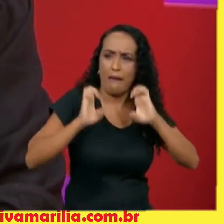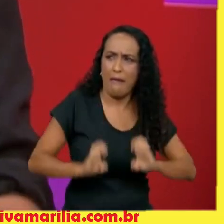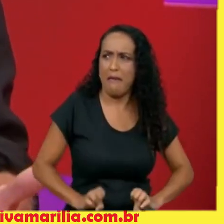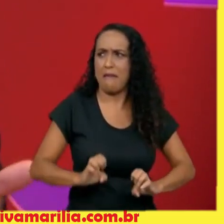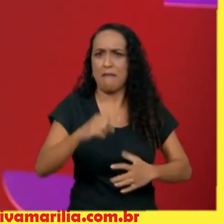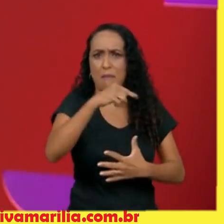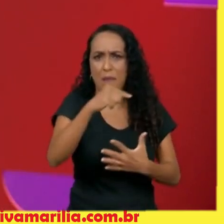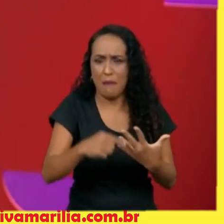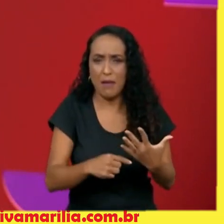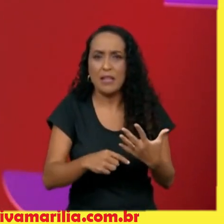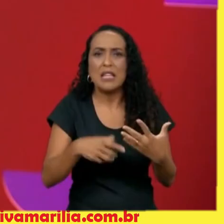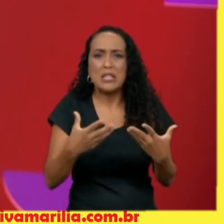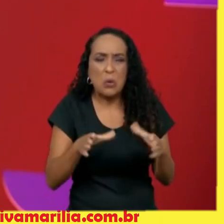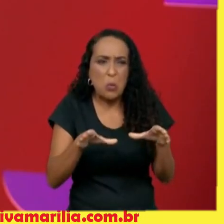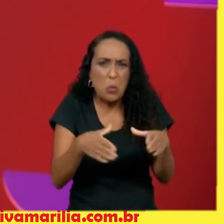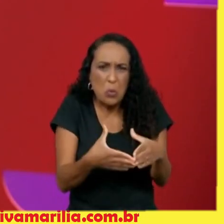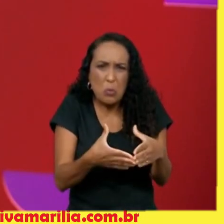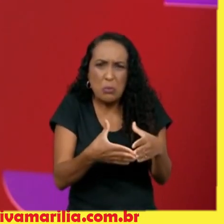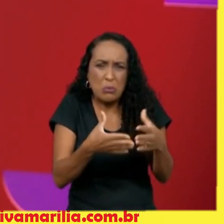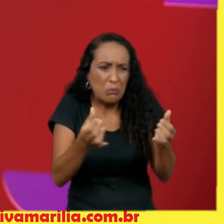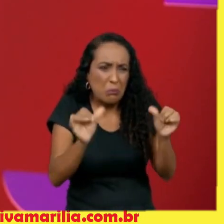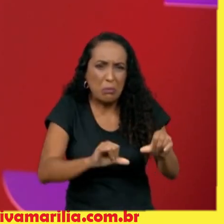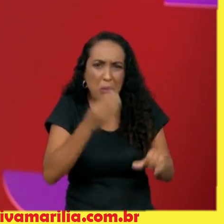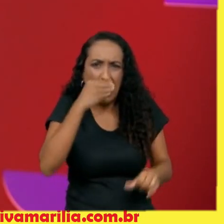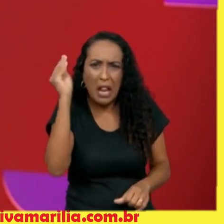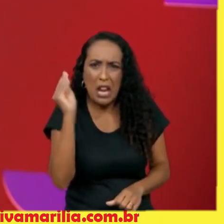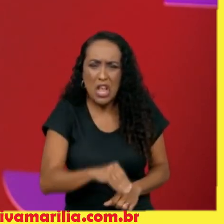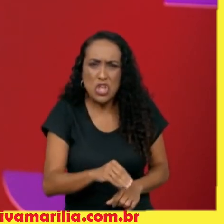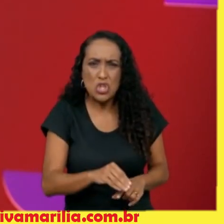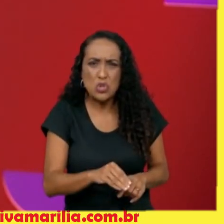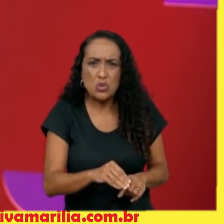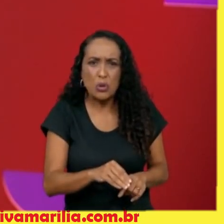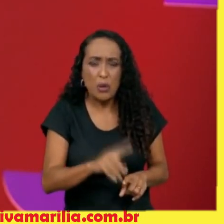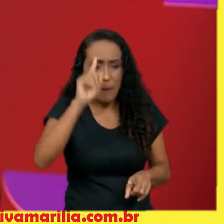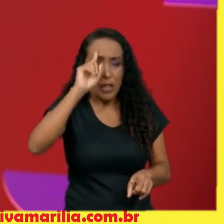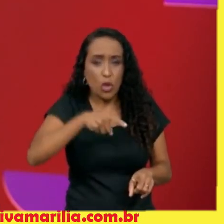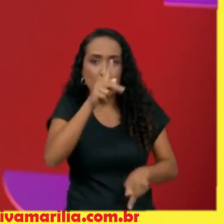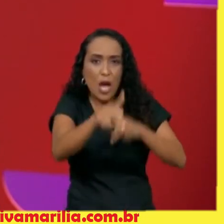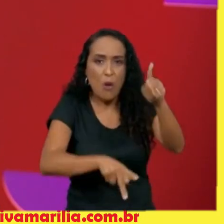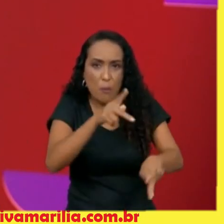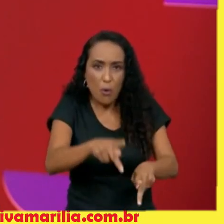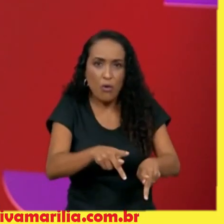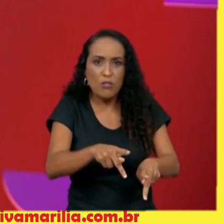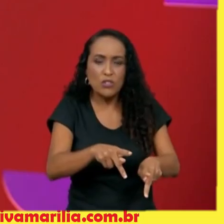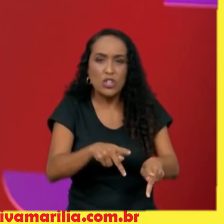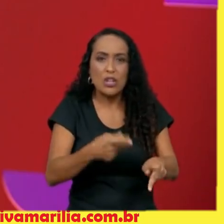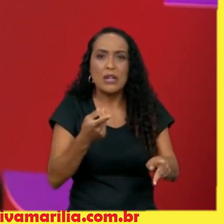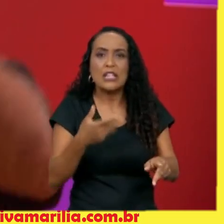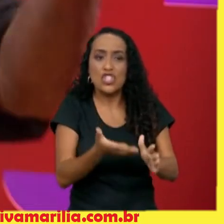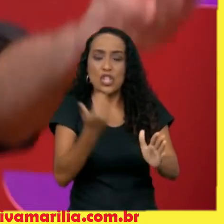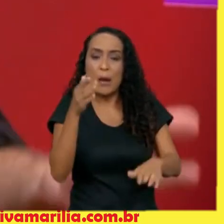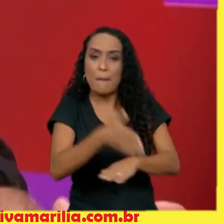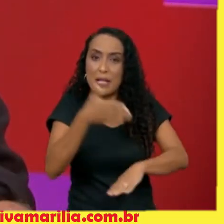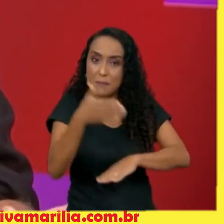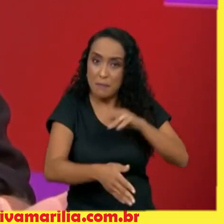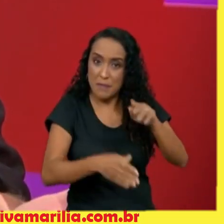política. Entende? Quer dizer, o lixo que a elite construiu para dominar o povo, retirar a participação popular, é